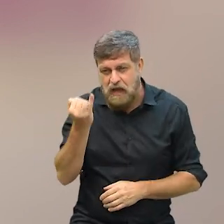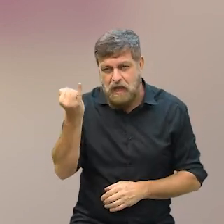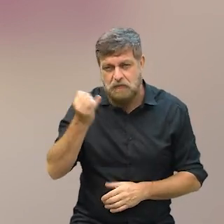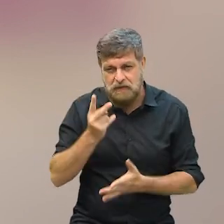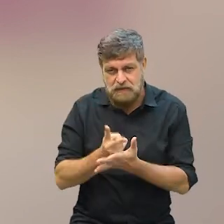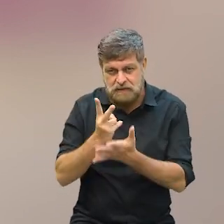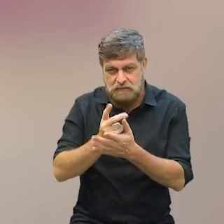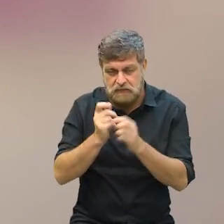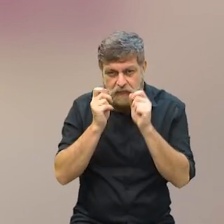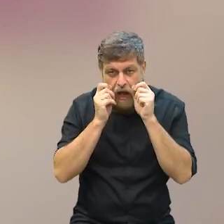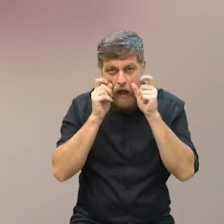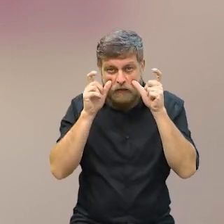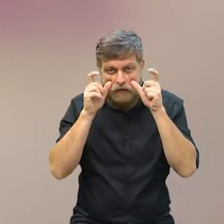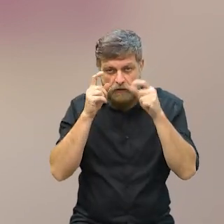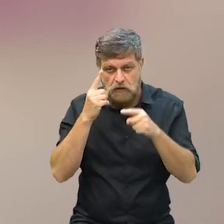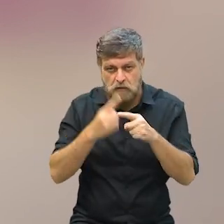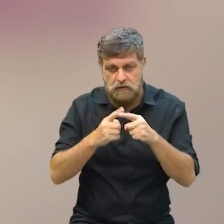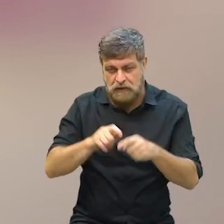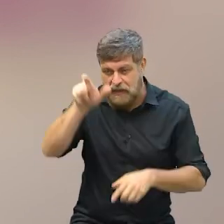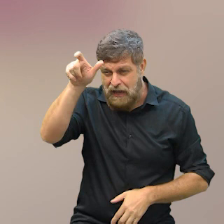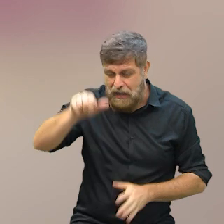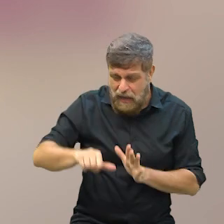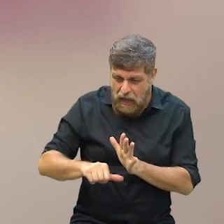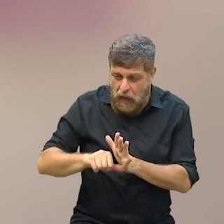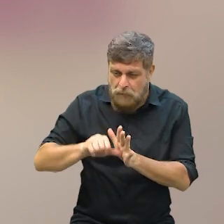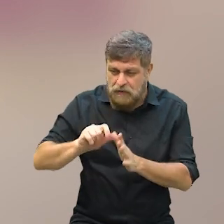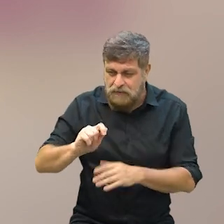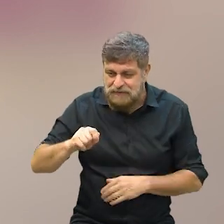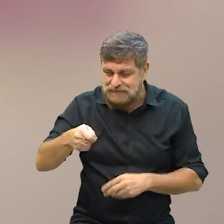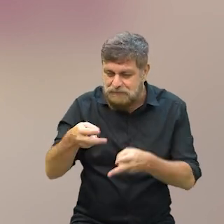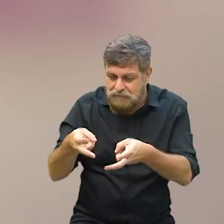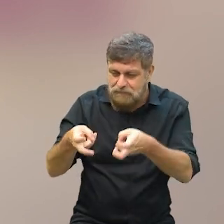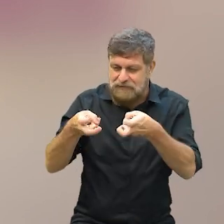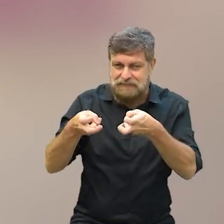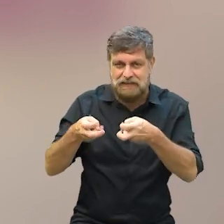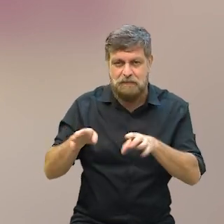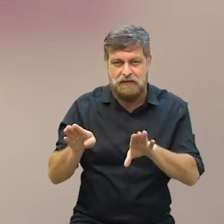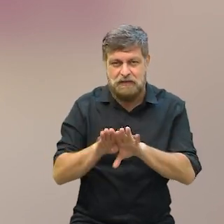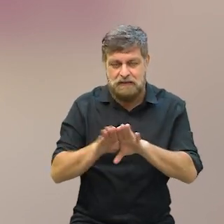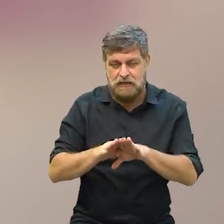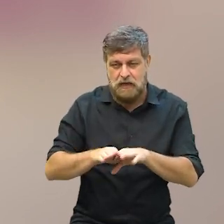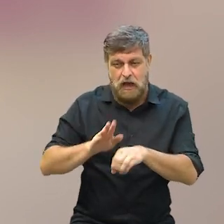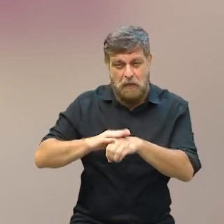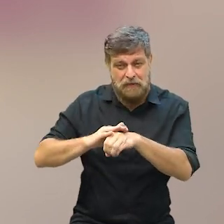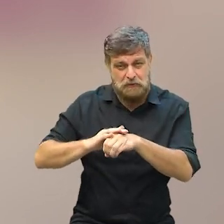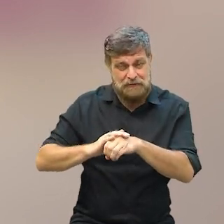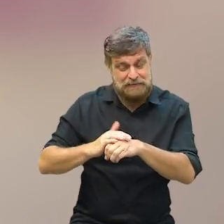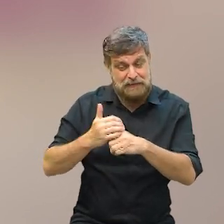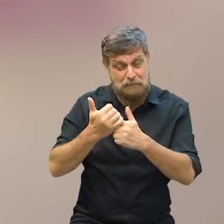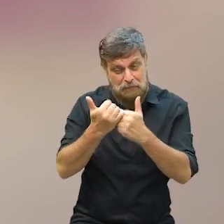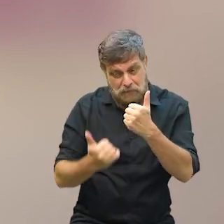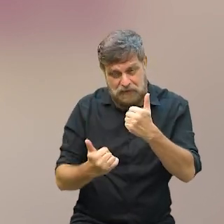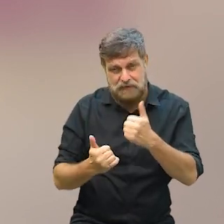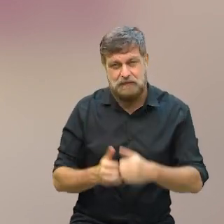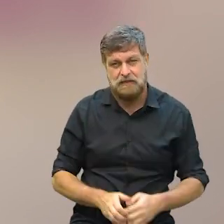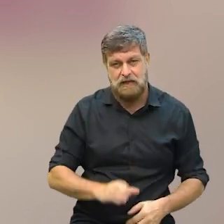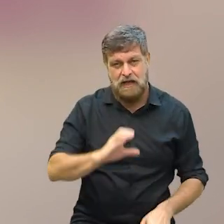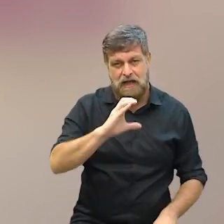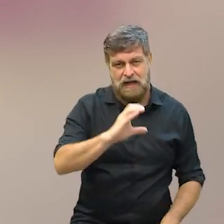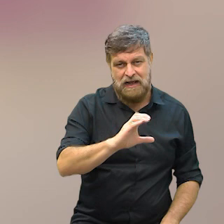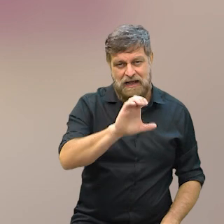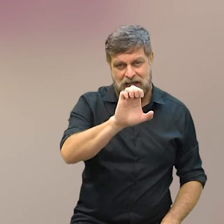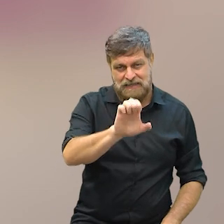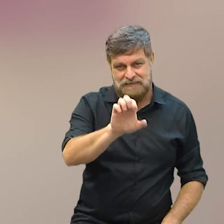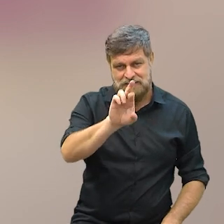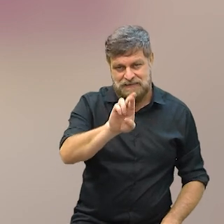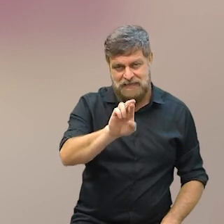importante sempre estar atento, porque às vezes o astigmatismo é o primeiro sinal, né, do ceratocone, né? Então, o que